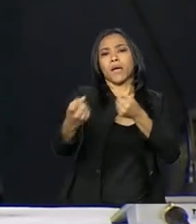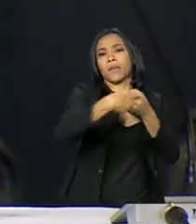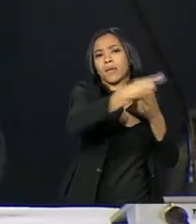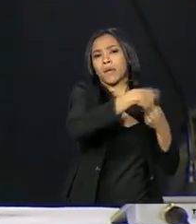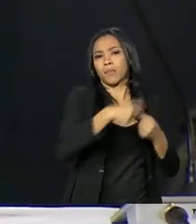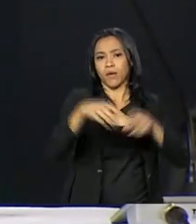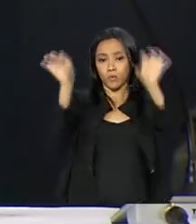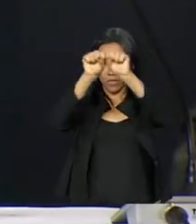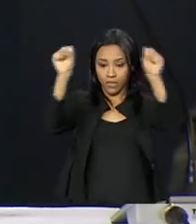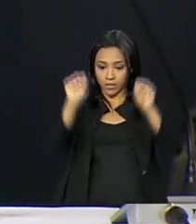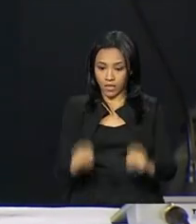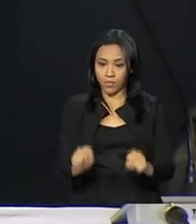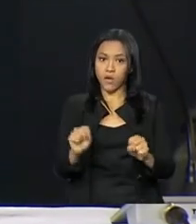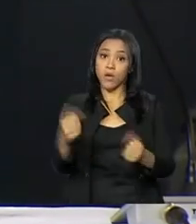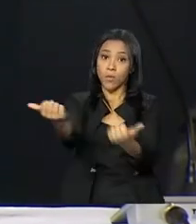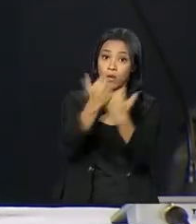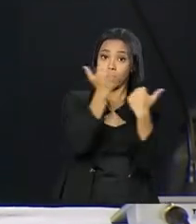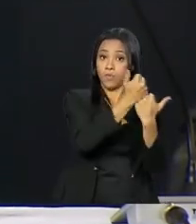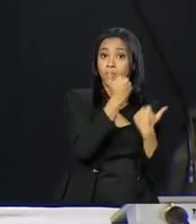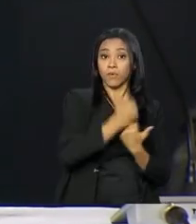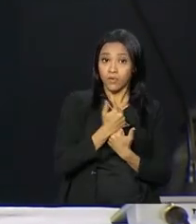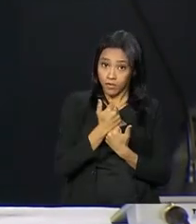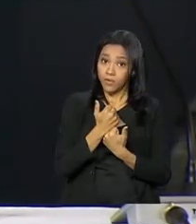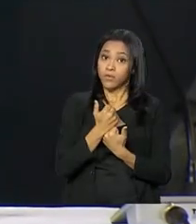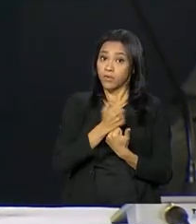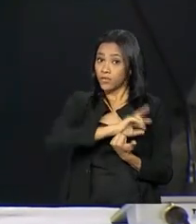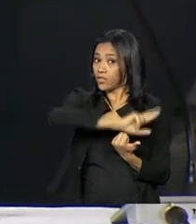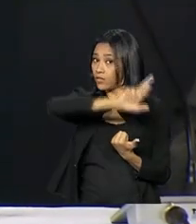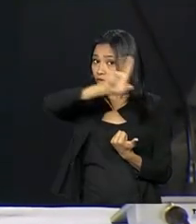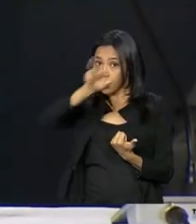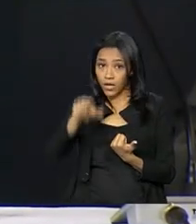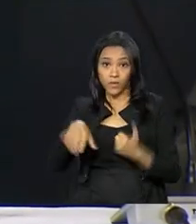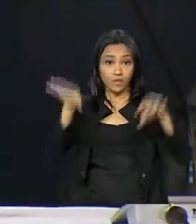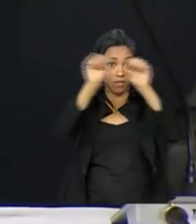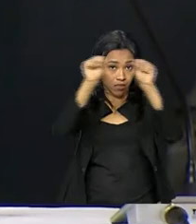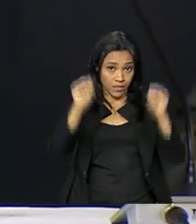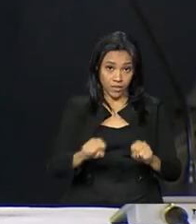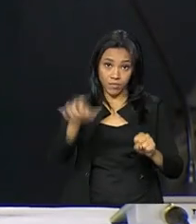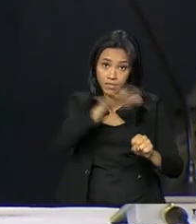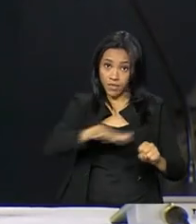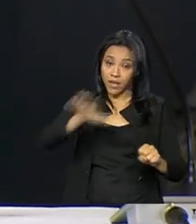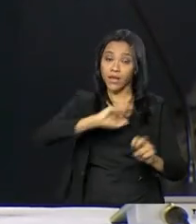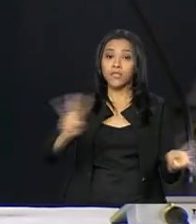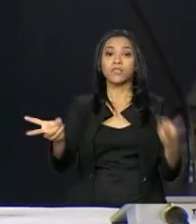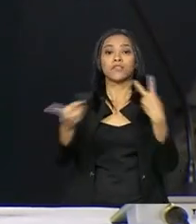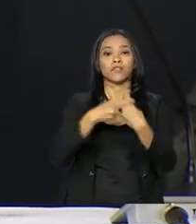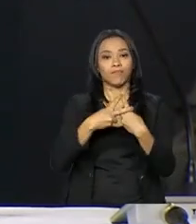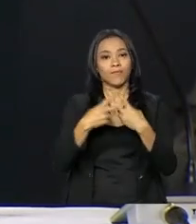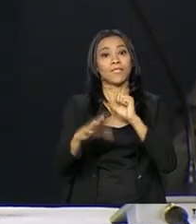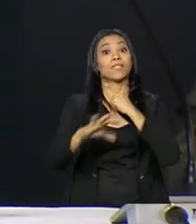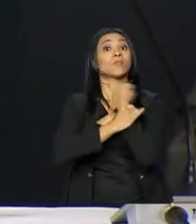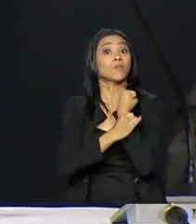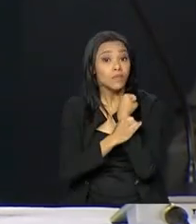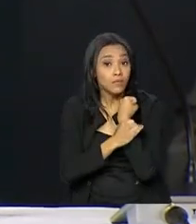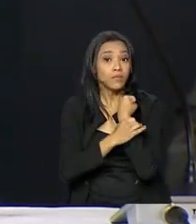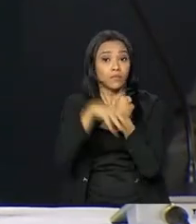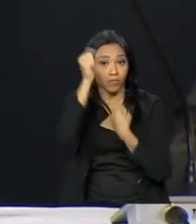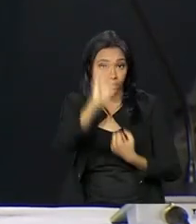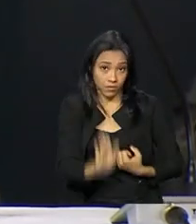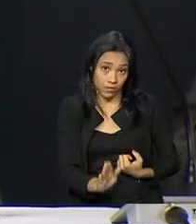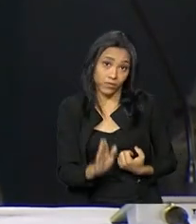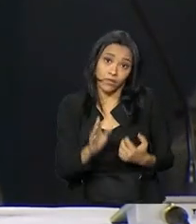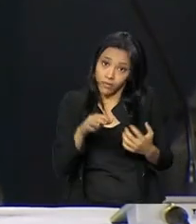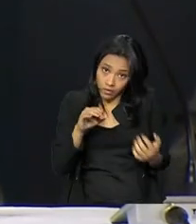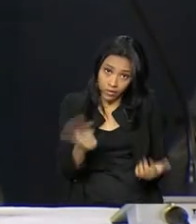pública, a cooperação dos vários sistemas de segurança pública no país, por